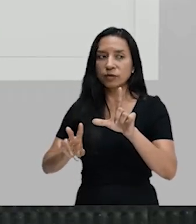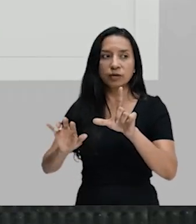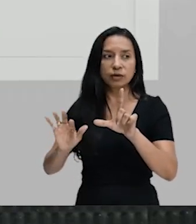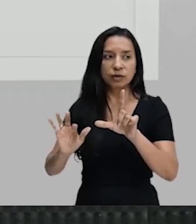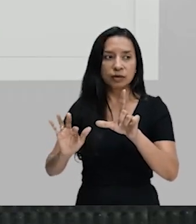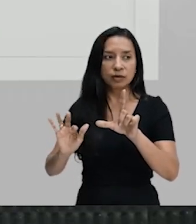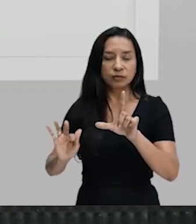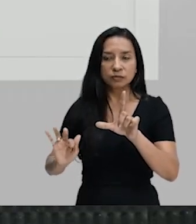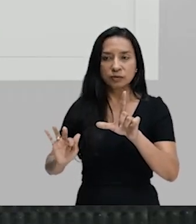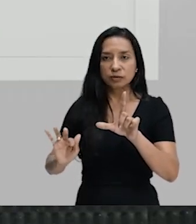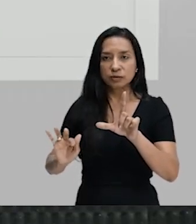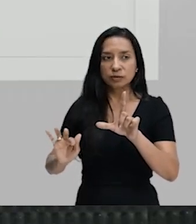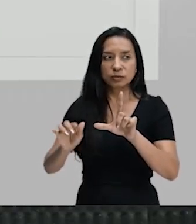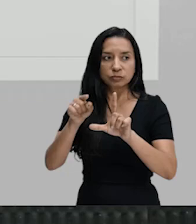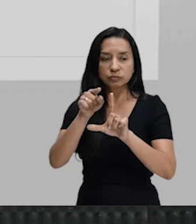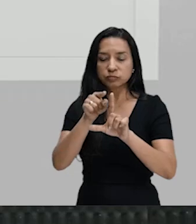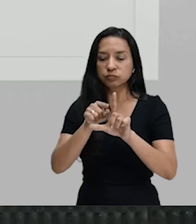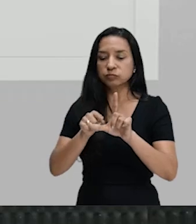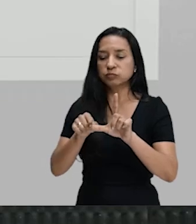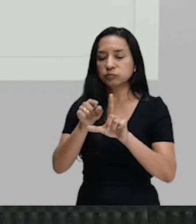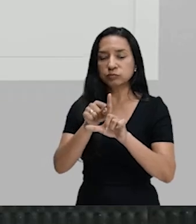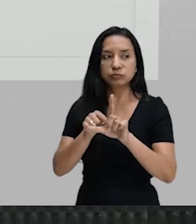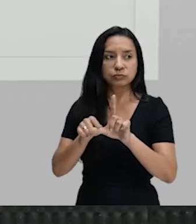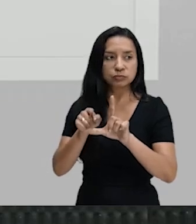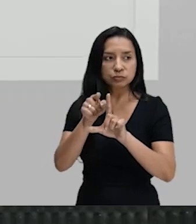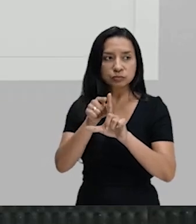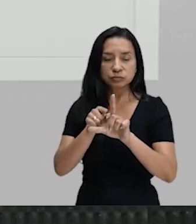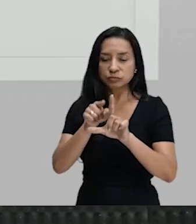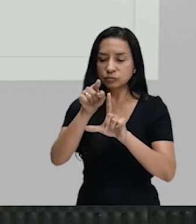certo? Então ele está passando, ó, neste sentido,